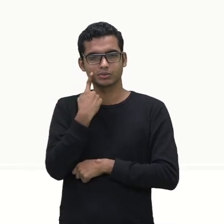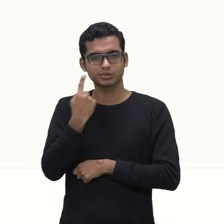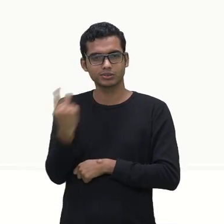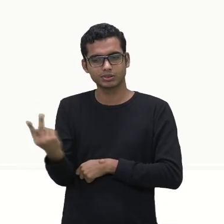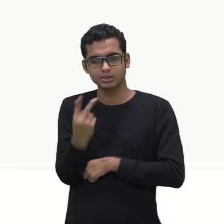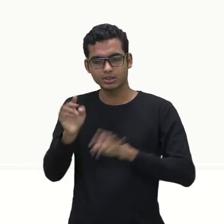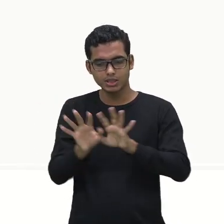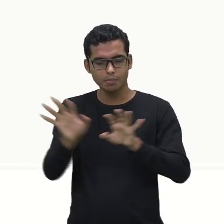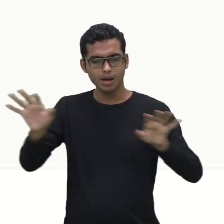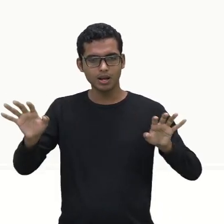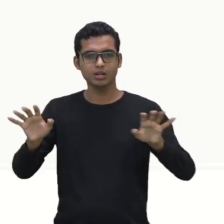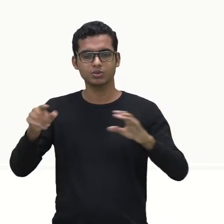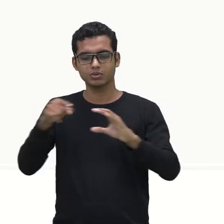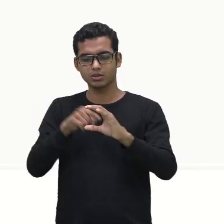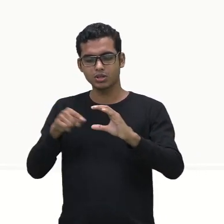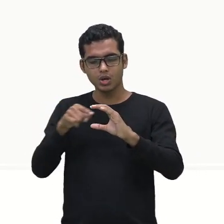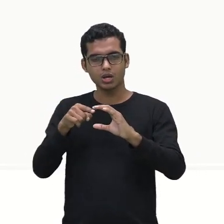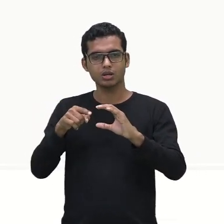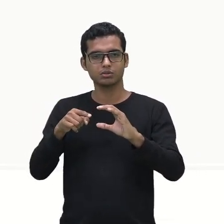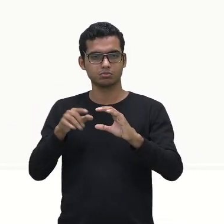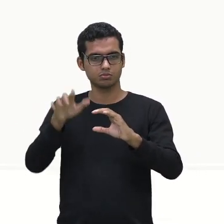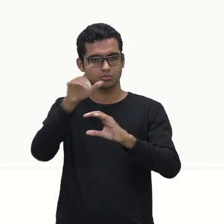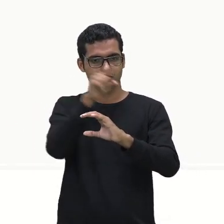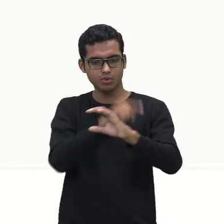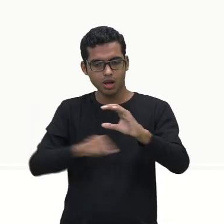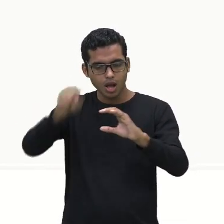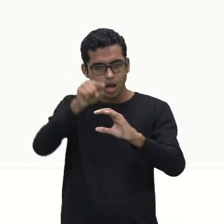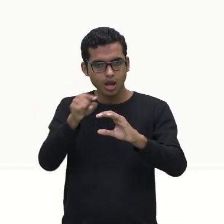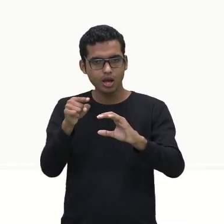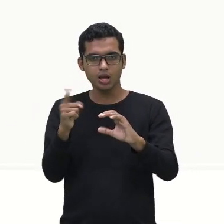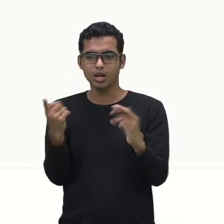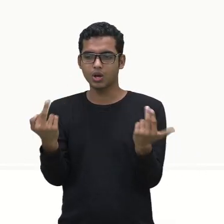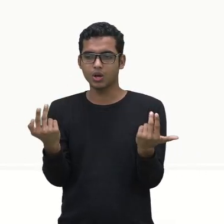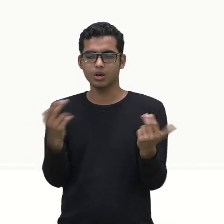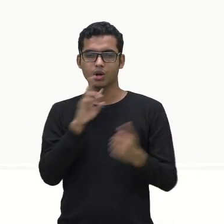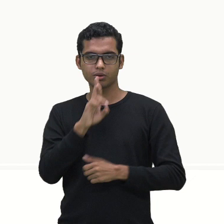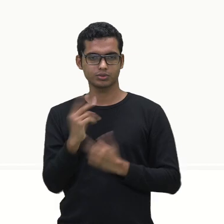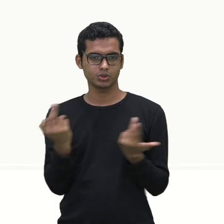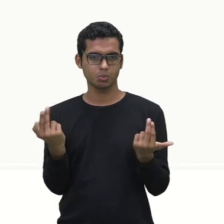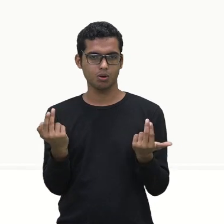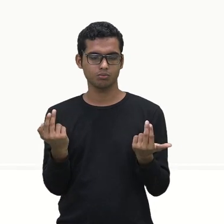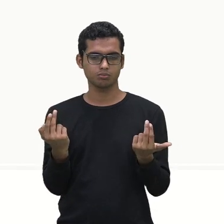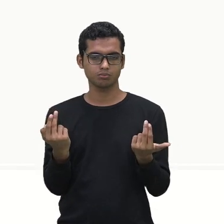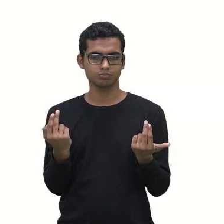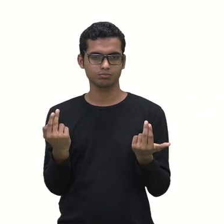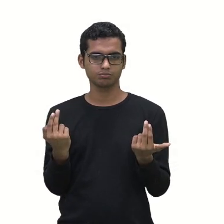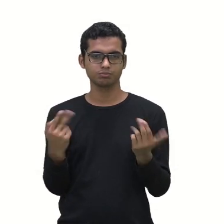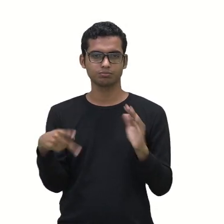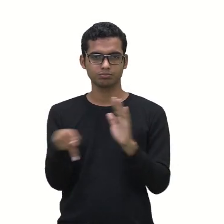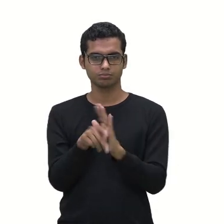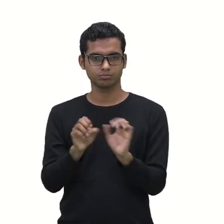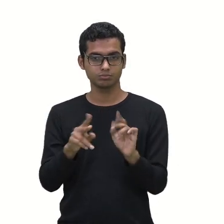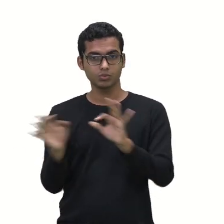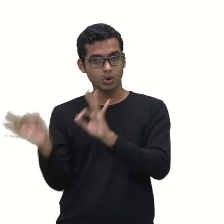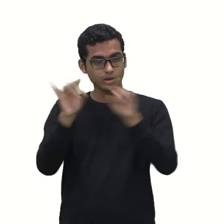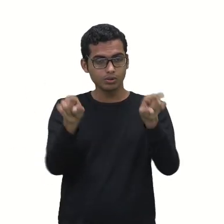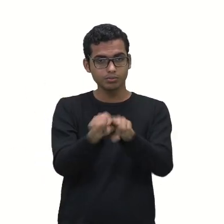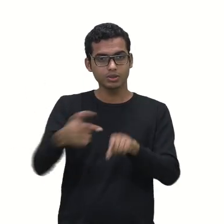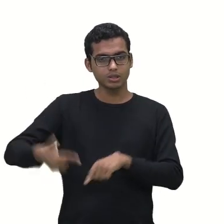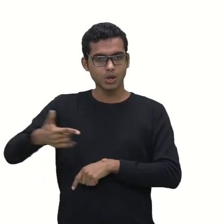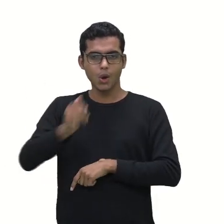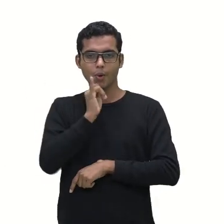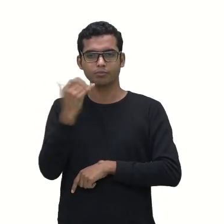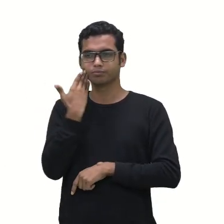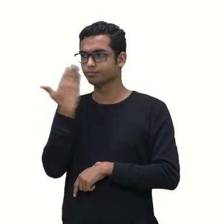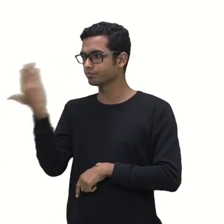áreas, a gente ia encontrar o mesmo resultado para a coroa circular, tá bom? Vimos aqui um segundo exemplo,